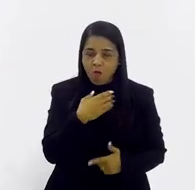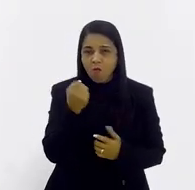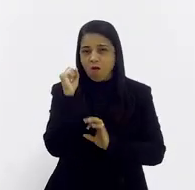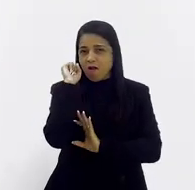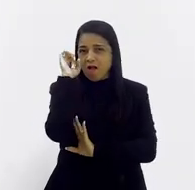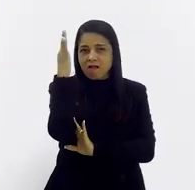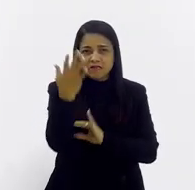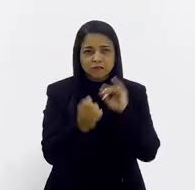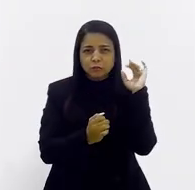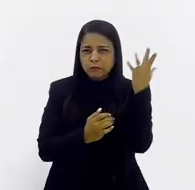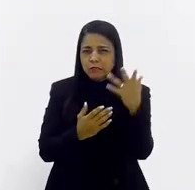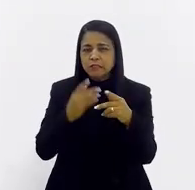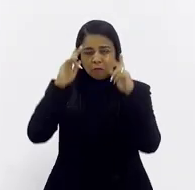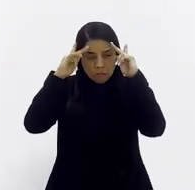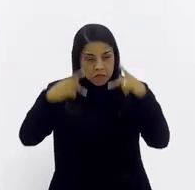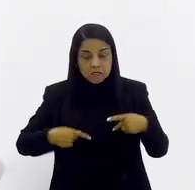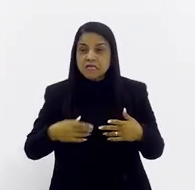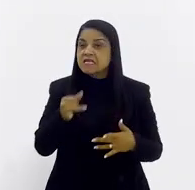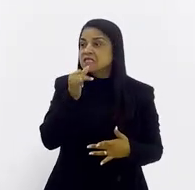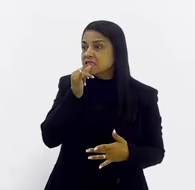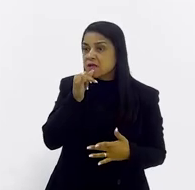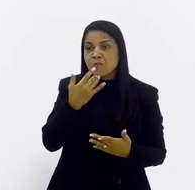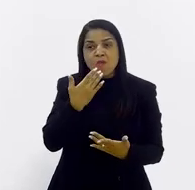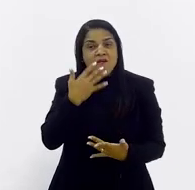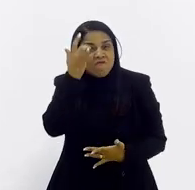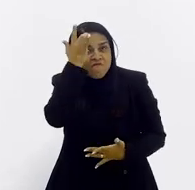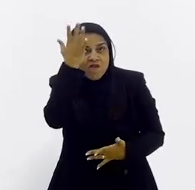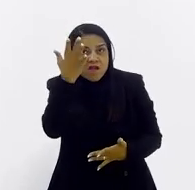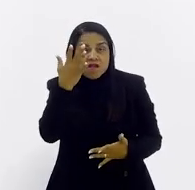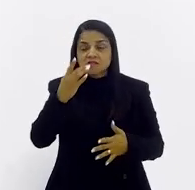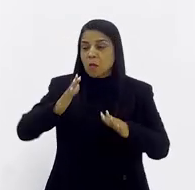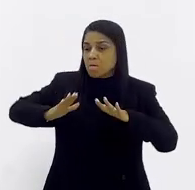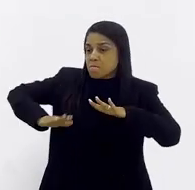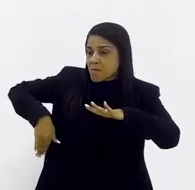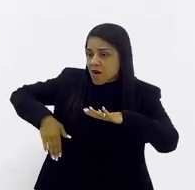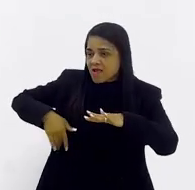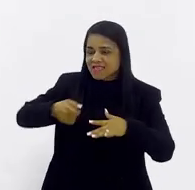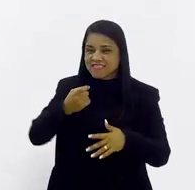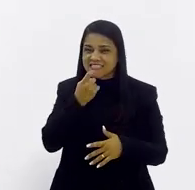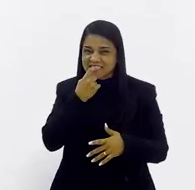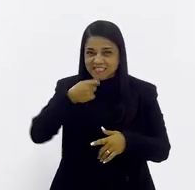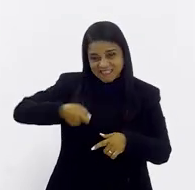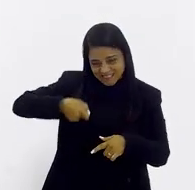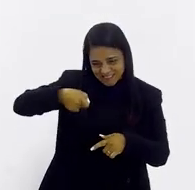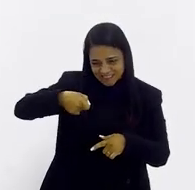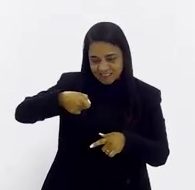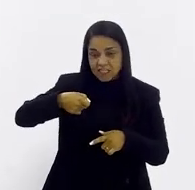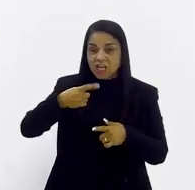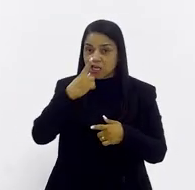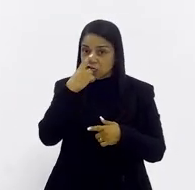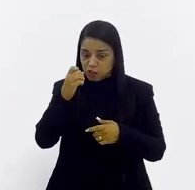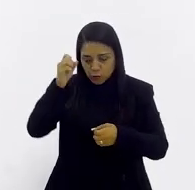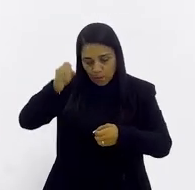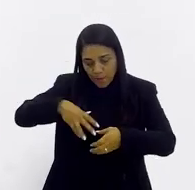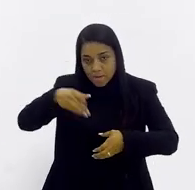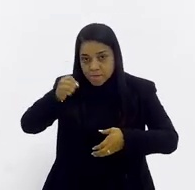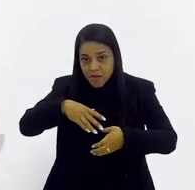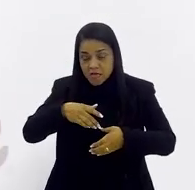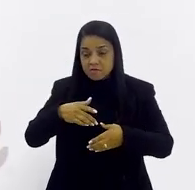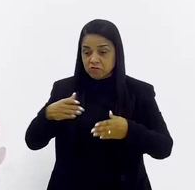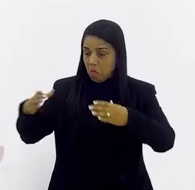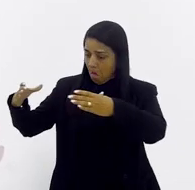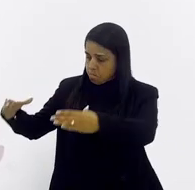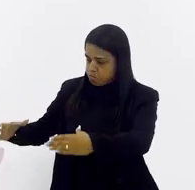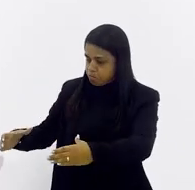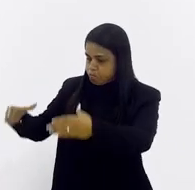muito simples né você foi a praia leva um saquinho bota tudo dentro do saquinho aí quando tu tiver saindo eu tenho certeza tem dois latões assim